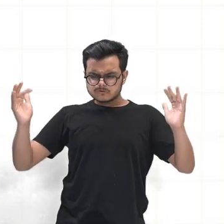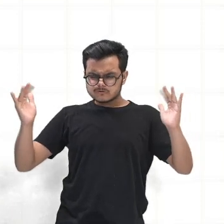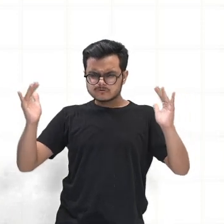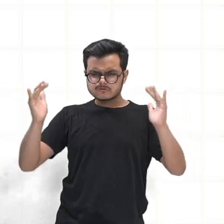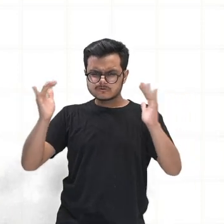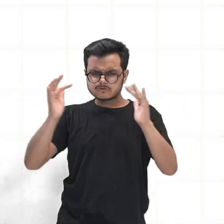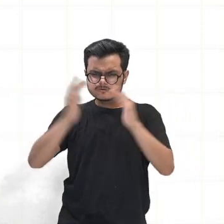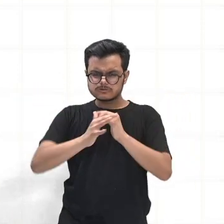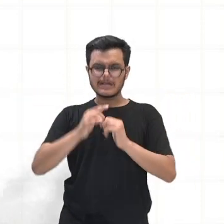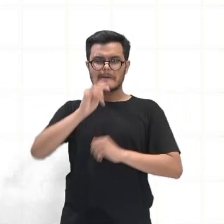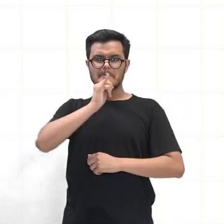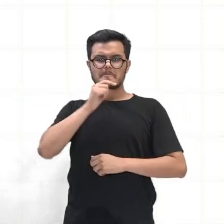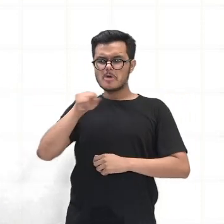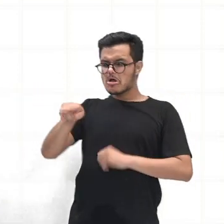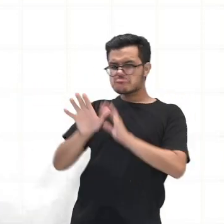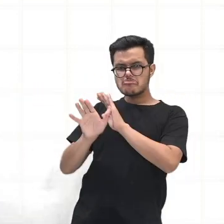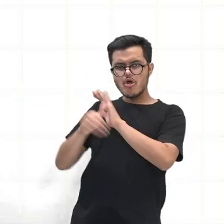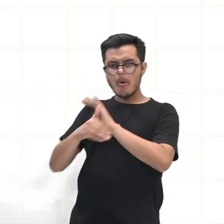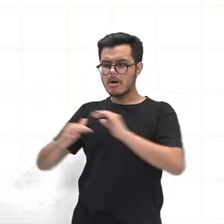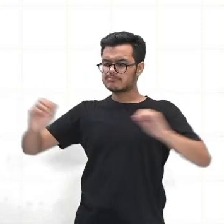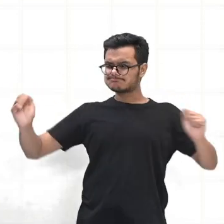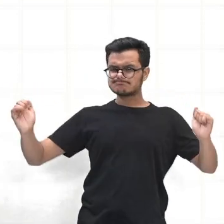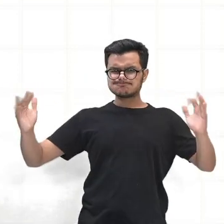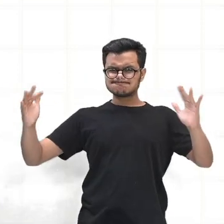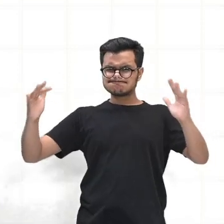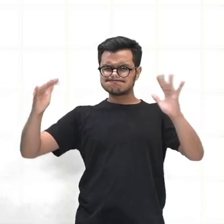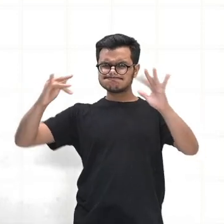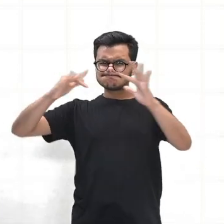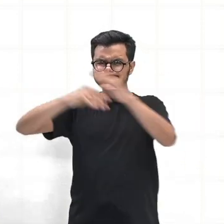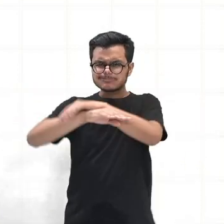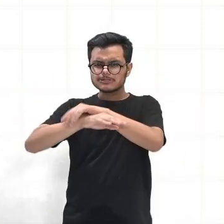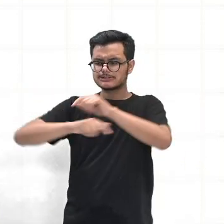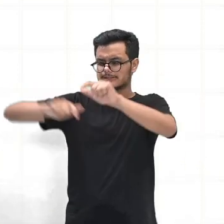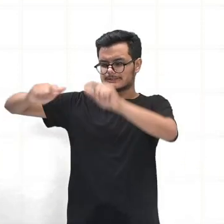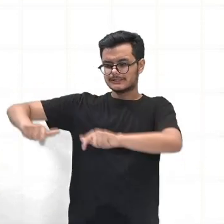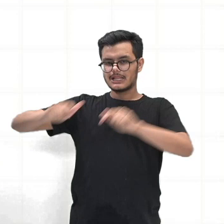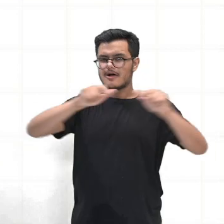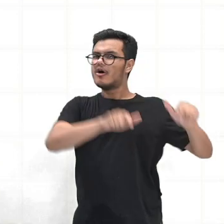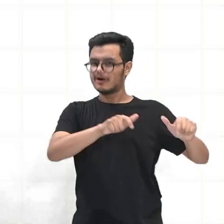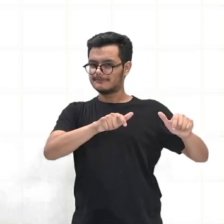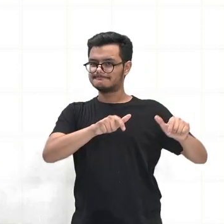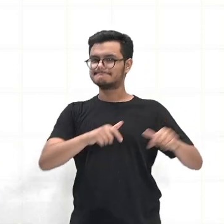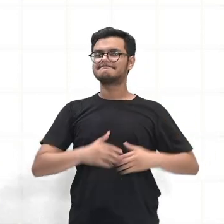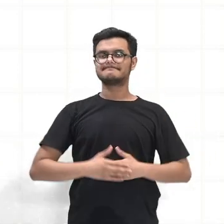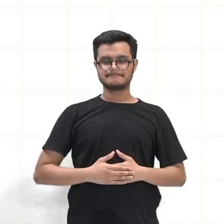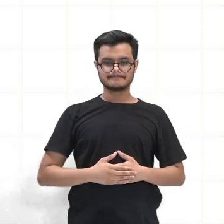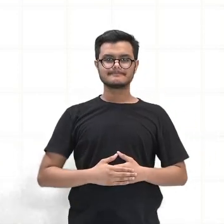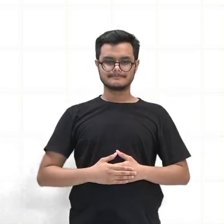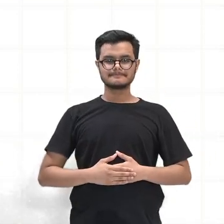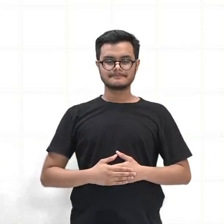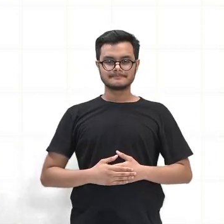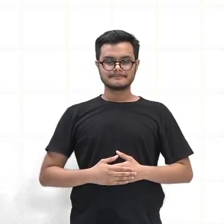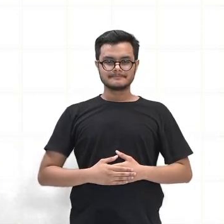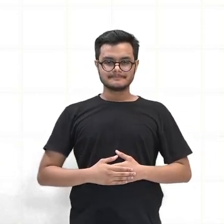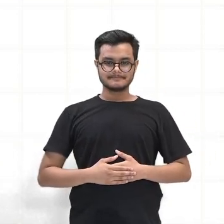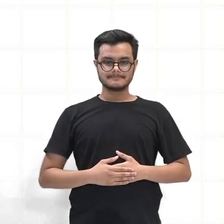queria tomar as terras aí, a propriedade de outra, tomar as terras de outro grupo que estavam estabelecido em determinada